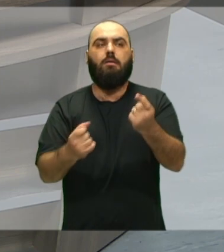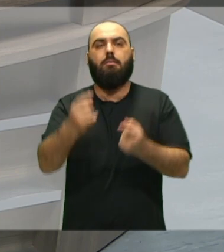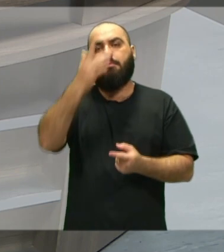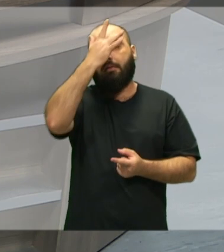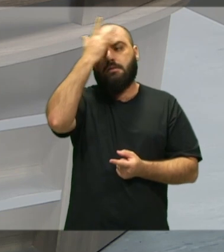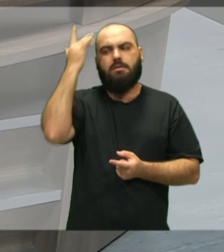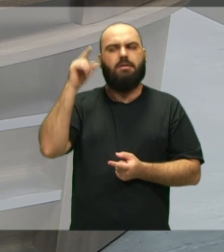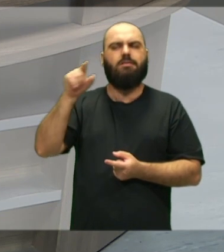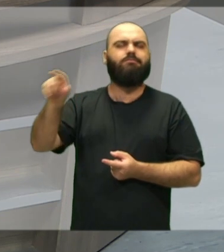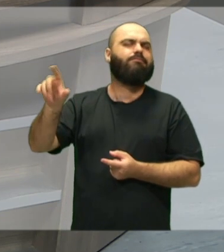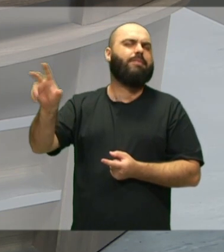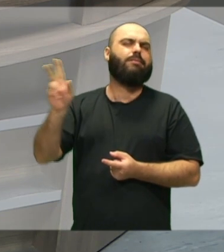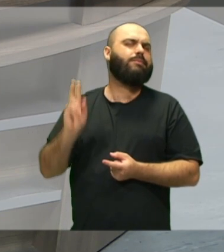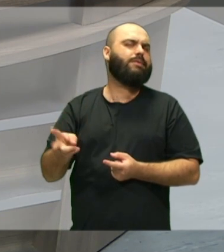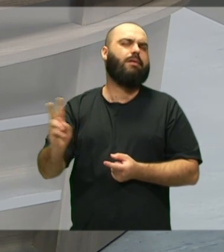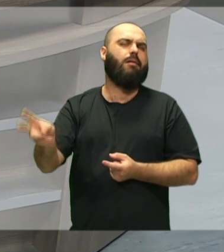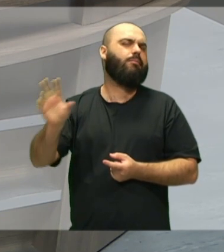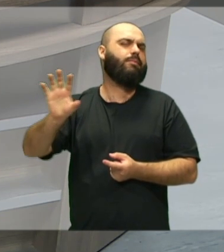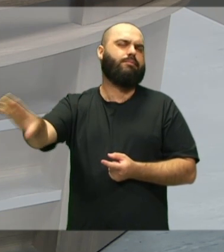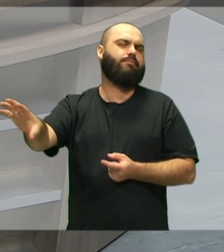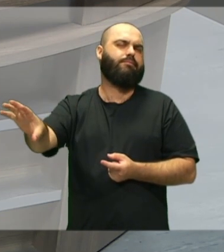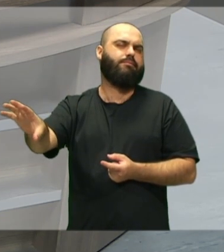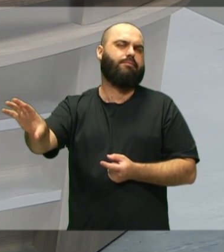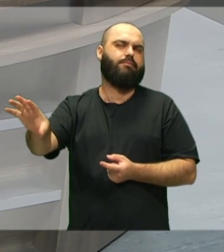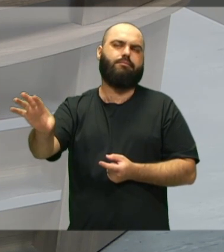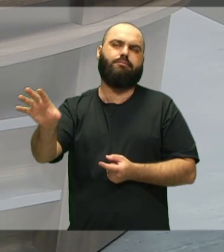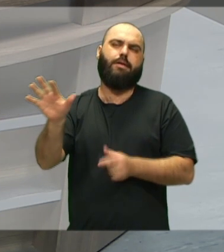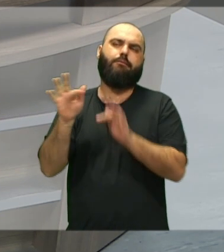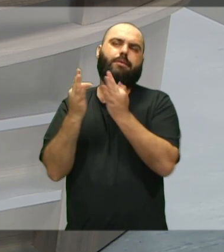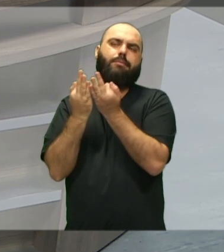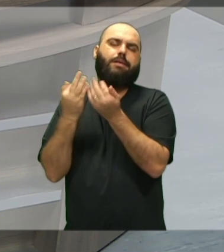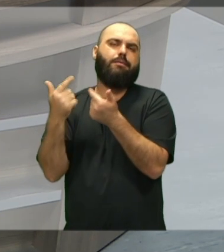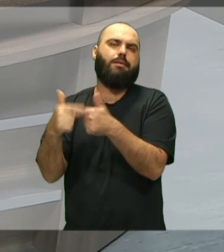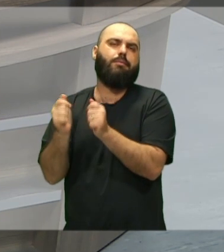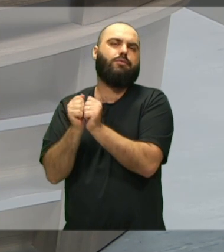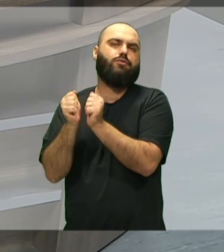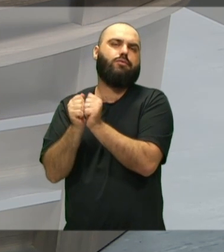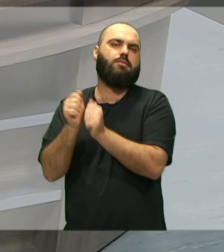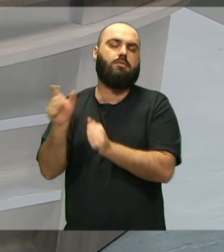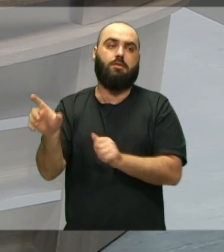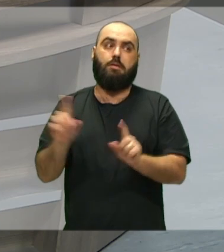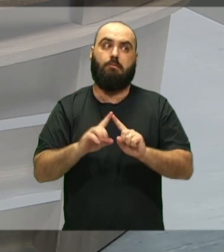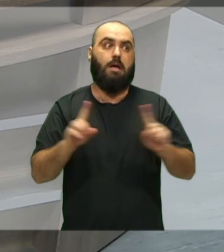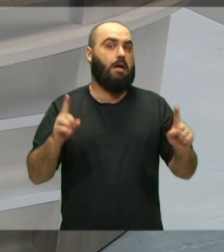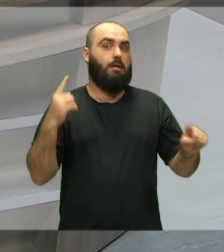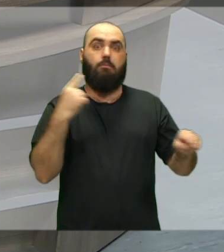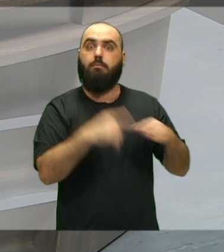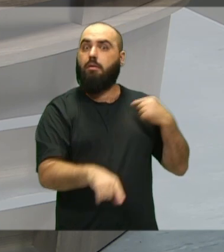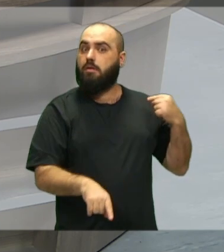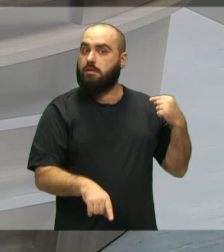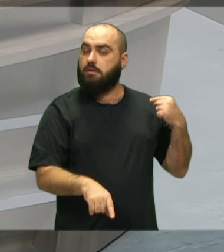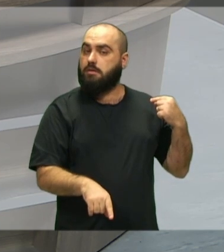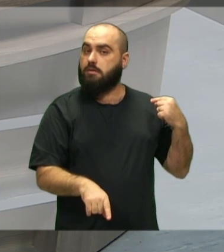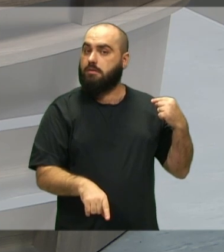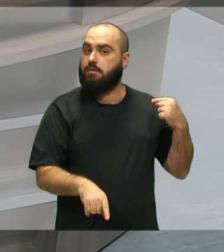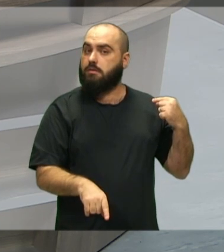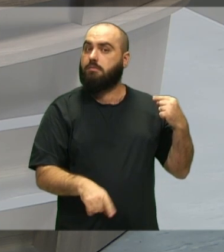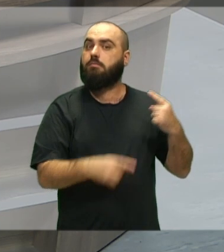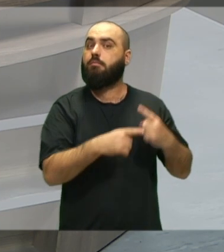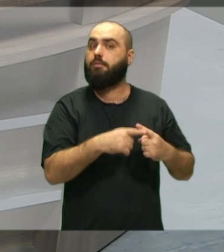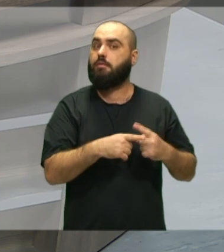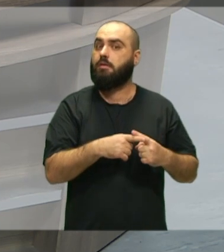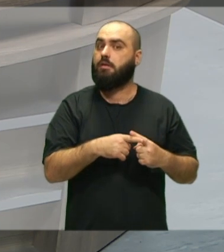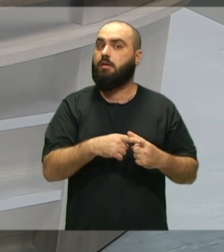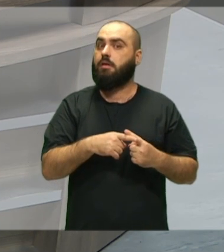não, isso é assim mesmo, sempre foi assim. Só que, na verdade, isso está contrariando um dos princípios, que é o princípio da impessoalidade.